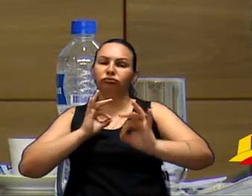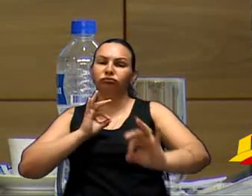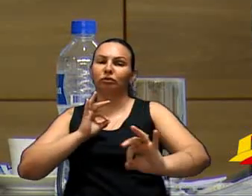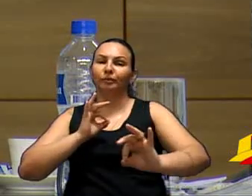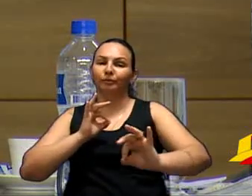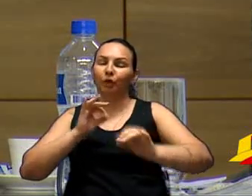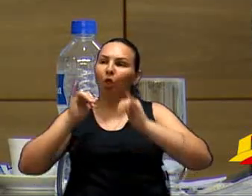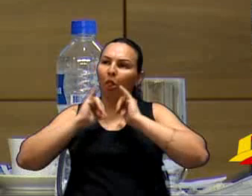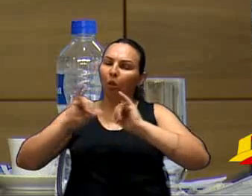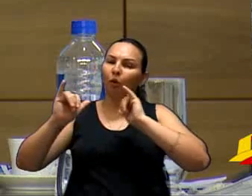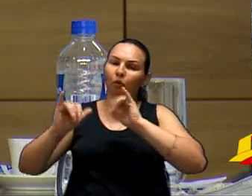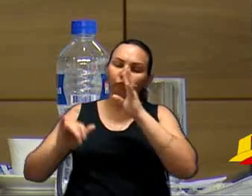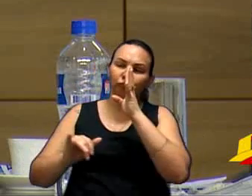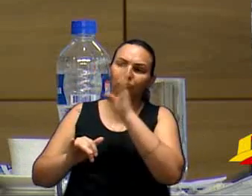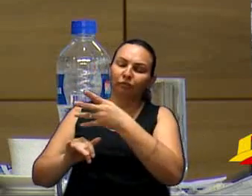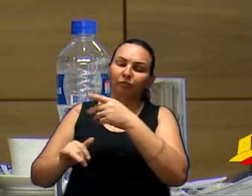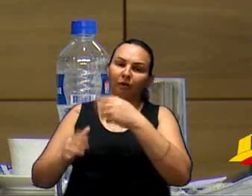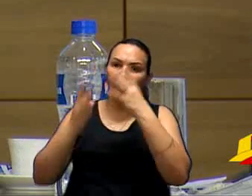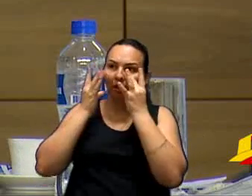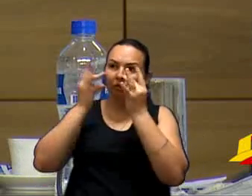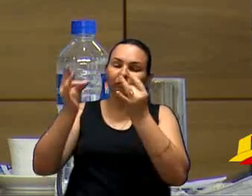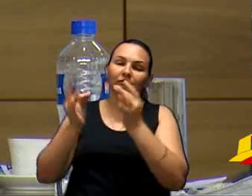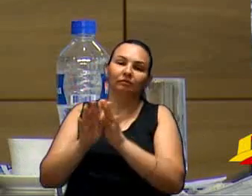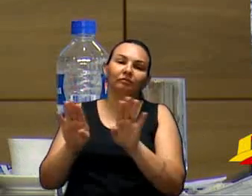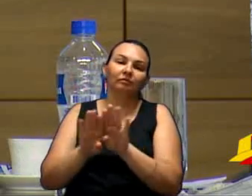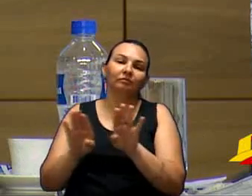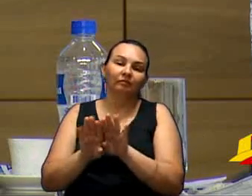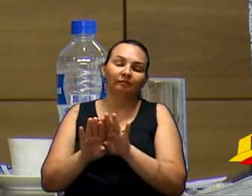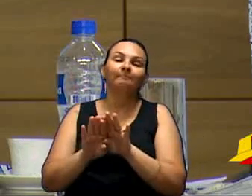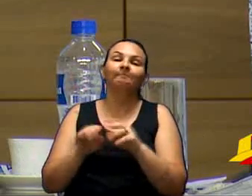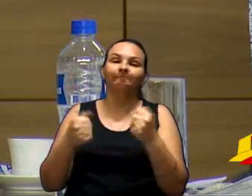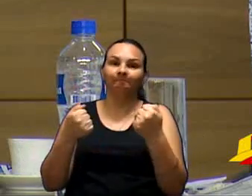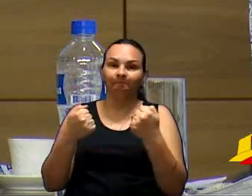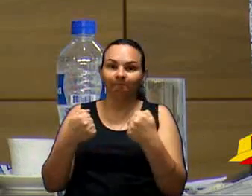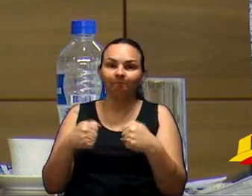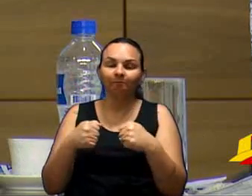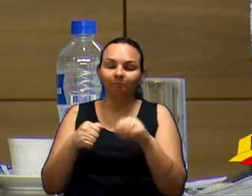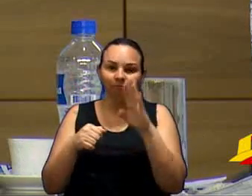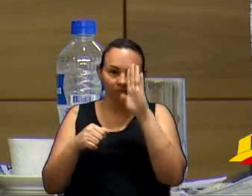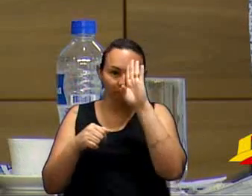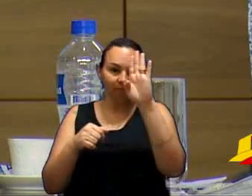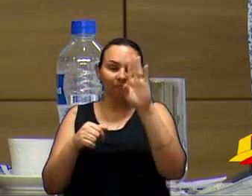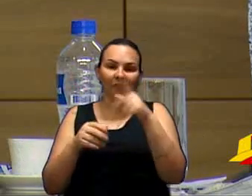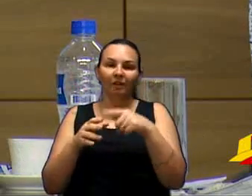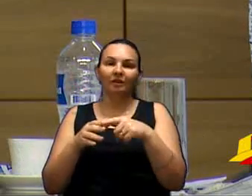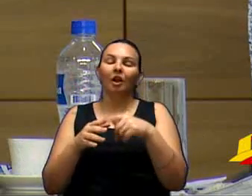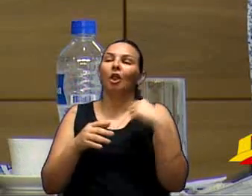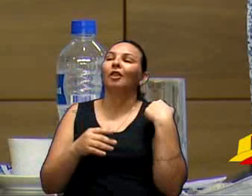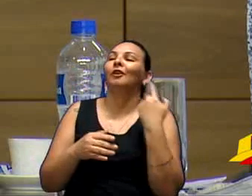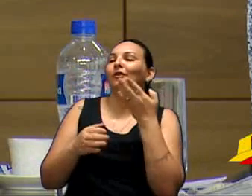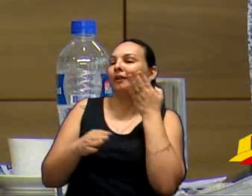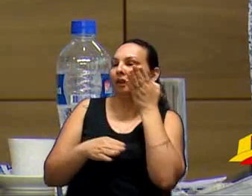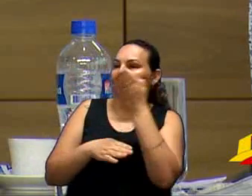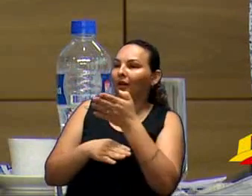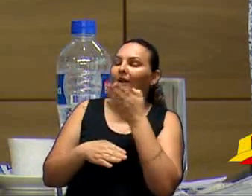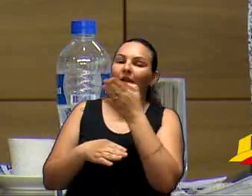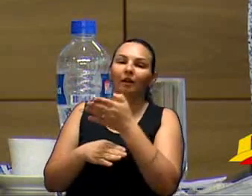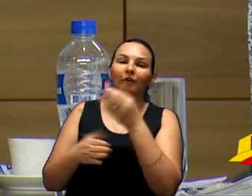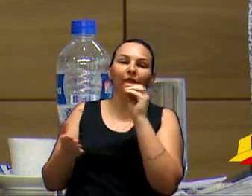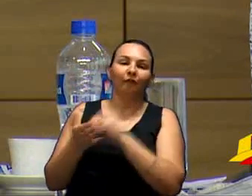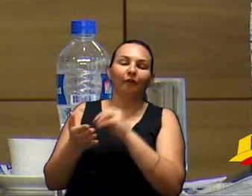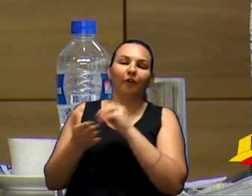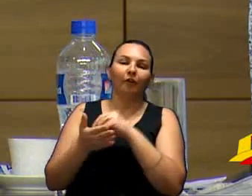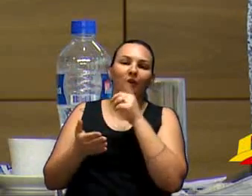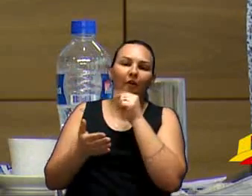alerta e tudo mais e também de previsibilidade porque desde o primeiro momento sempre fala nós vamos ver a tendência agora falta de